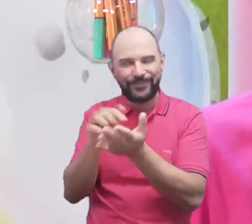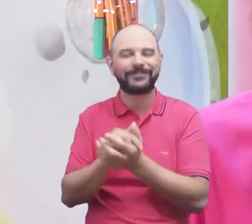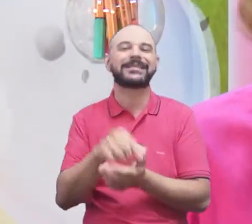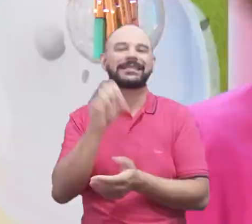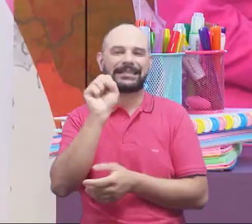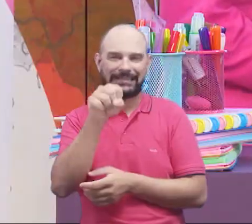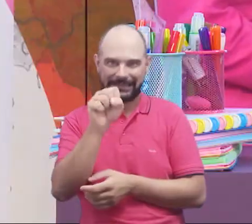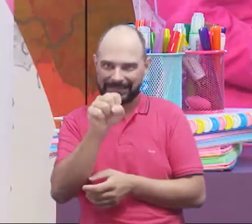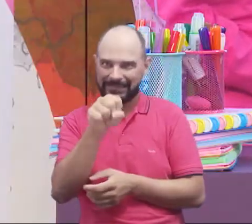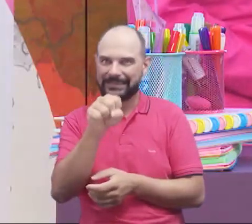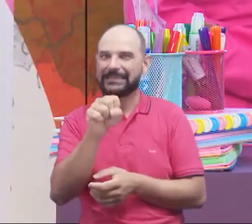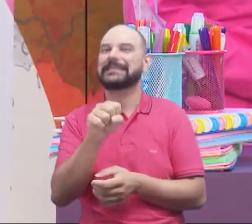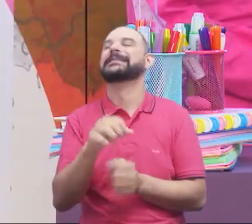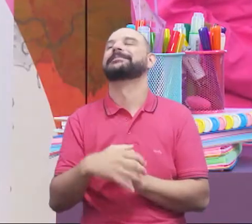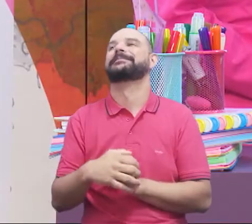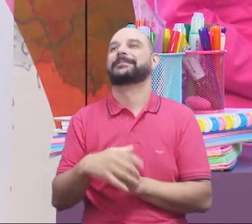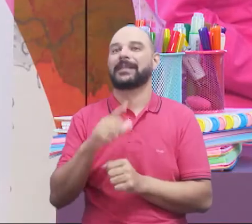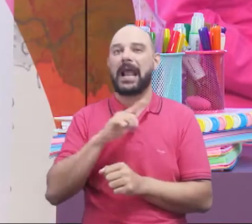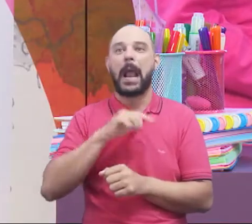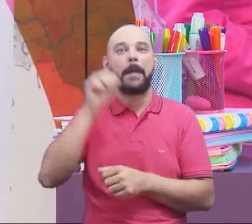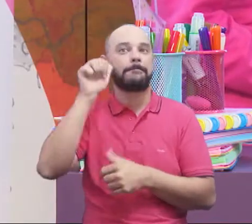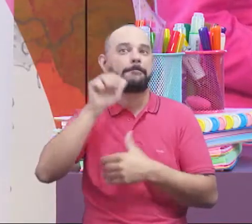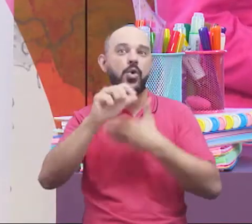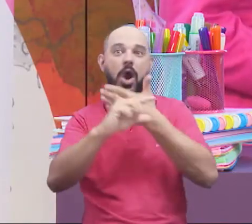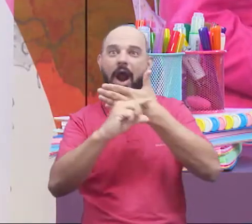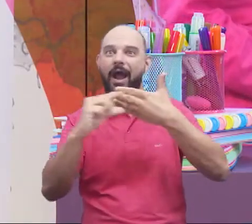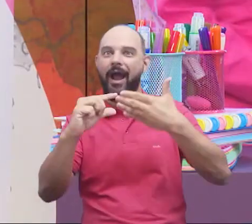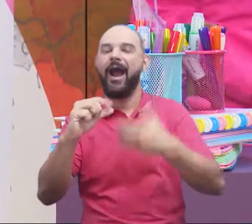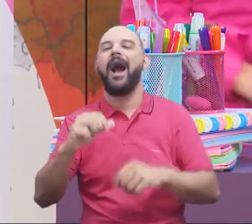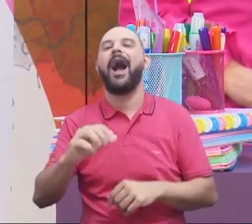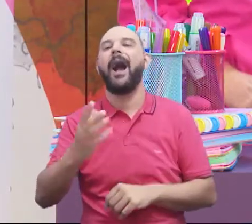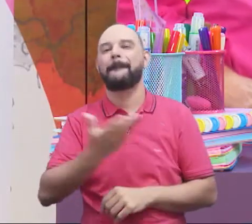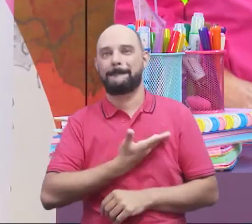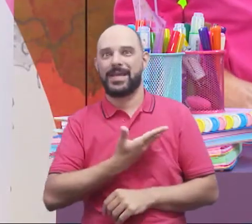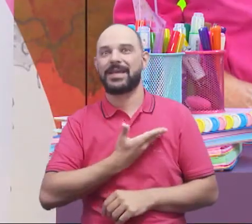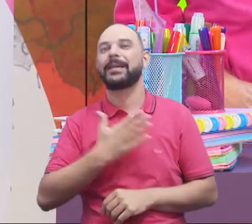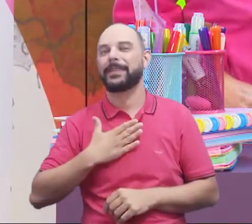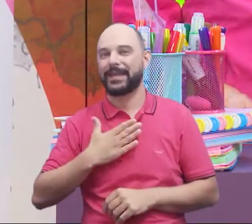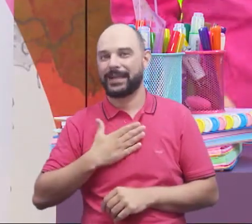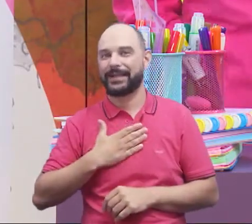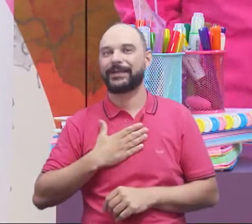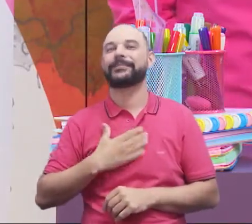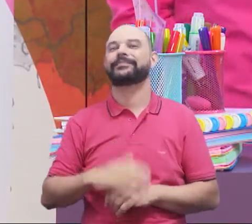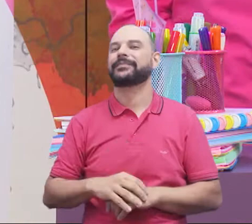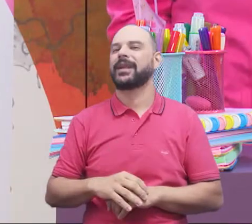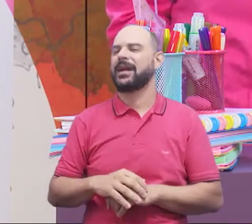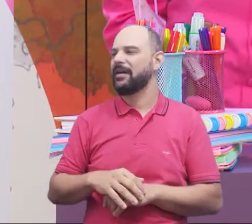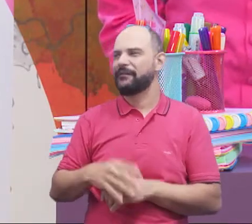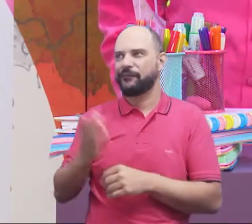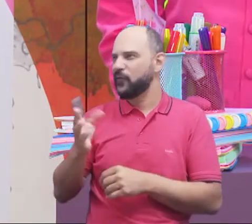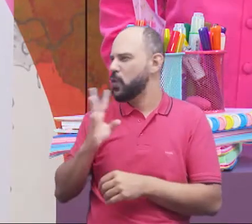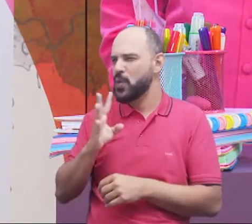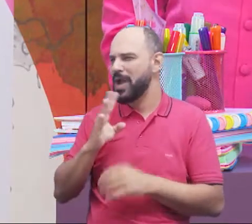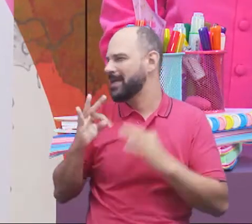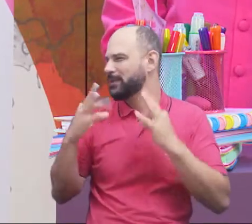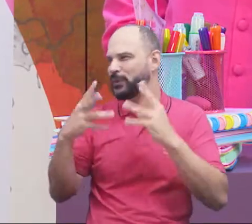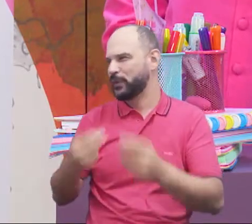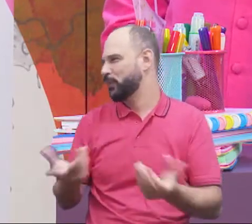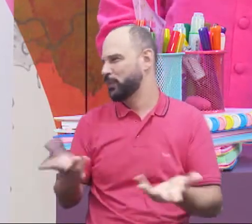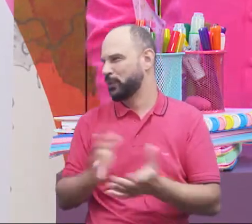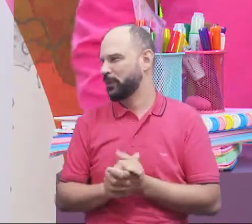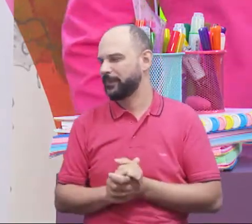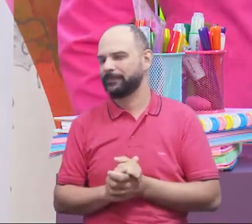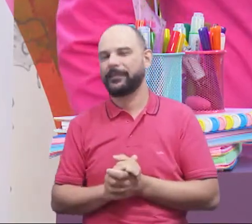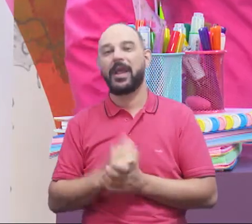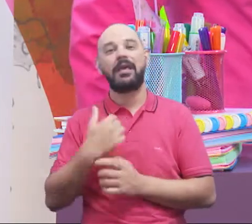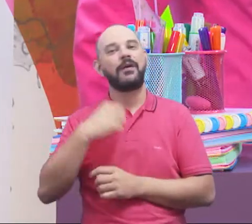de um livro. Isso mesmo, e de uma autora muito amiga minha. Claro, ela conhece todo mundo